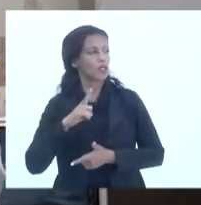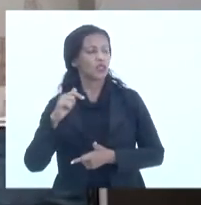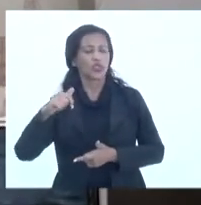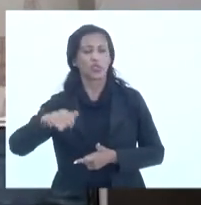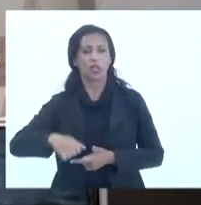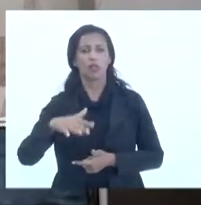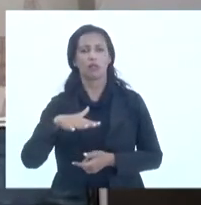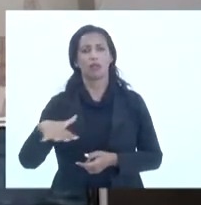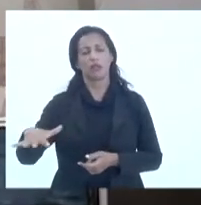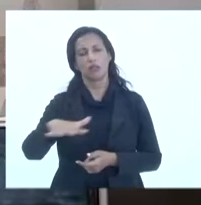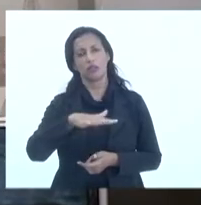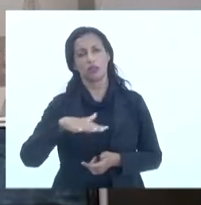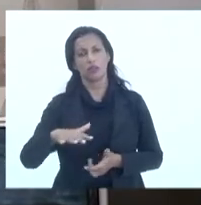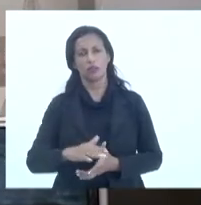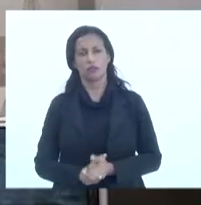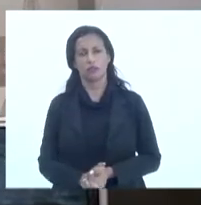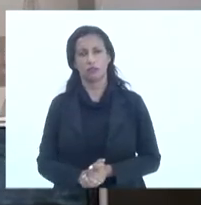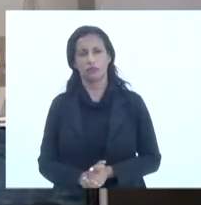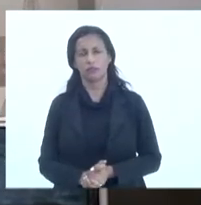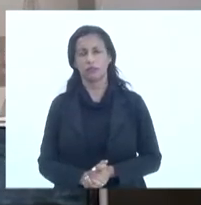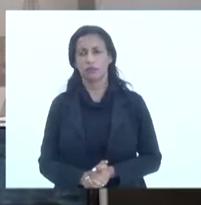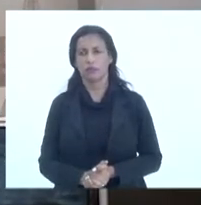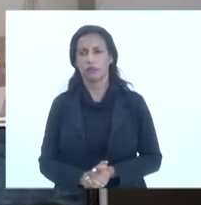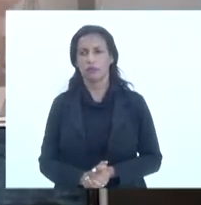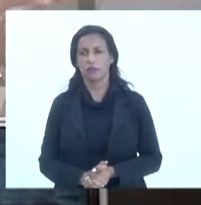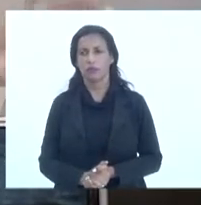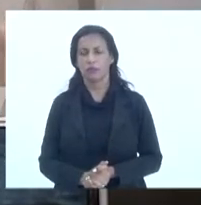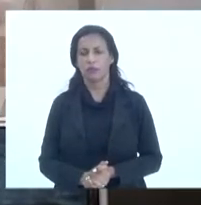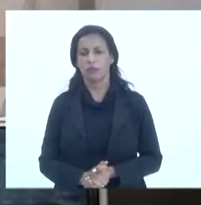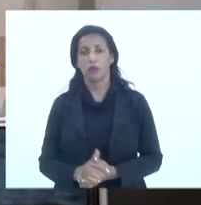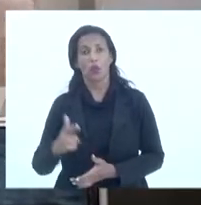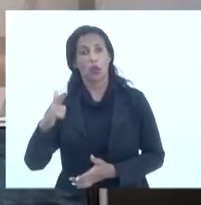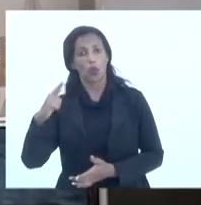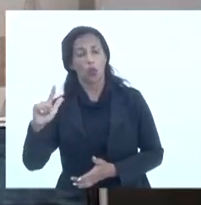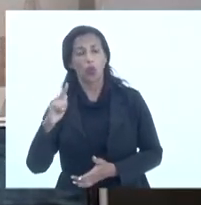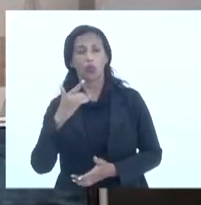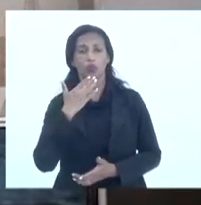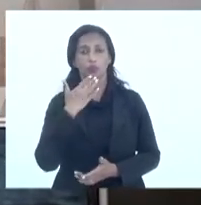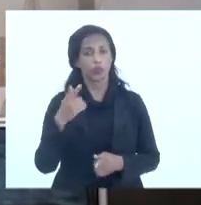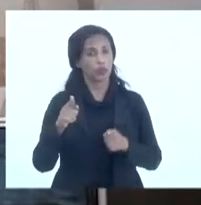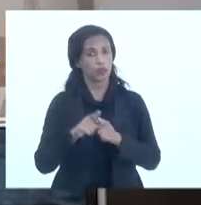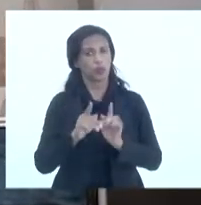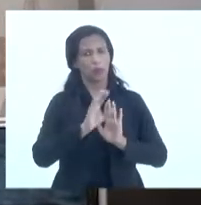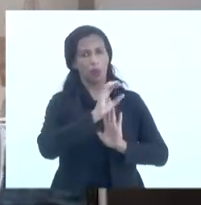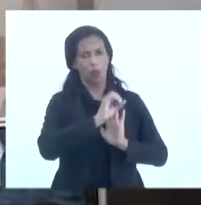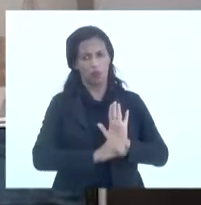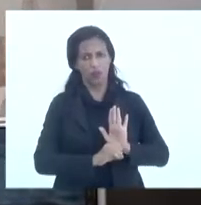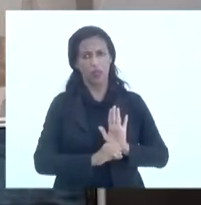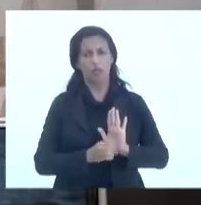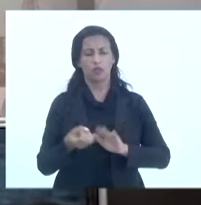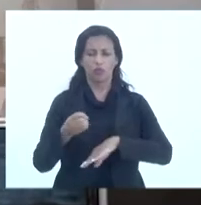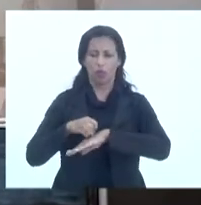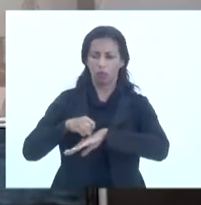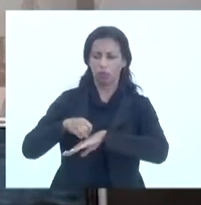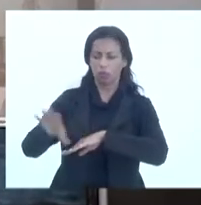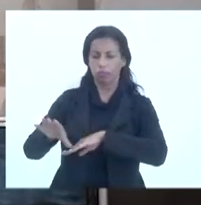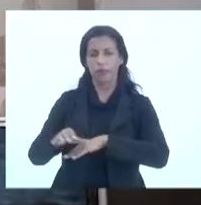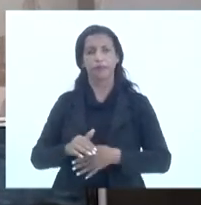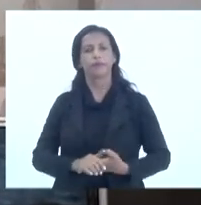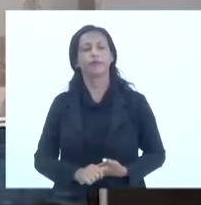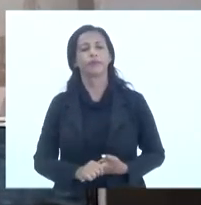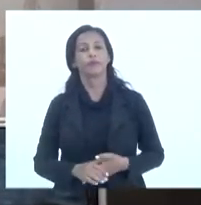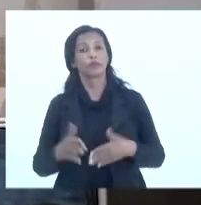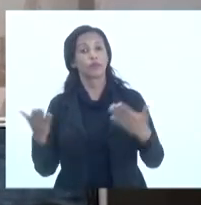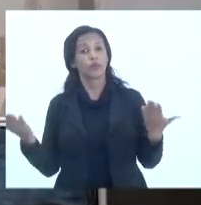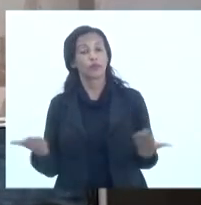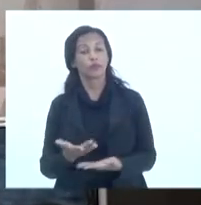nossa região. Outra demanda nossa, que nós, inclusive, encaminhamos no ofício ontem para o André, é justamente o seguinte: